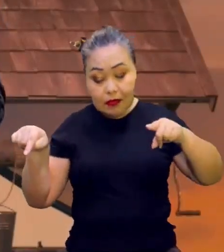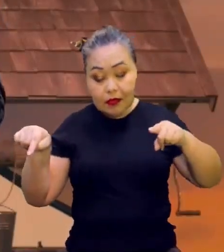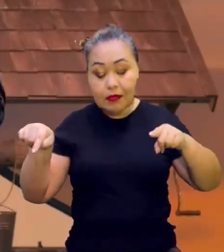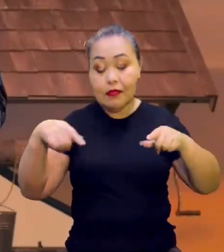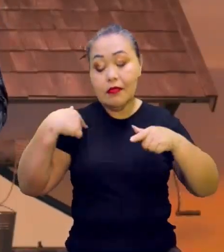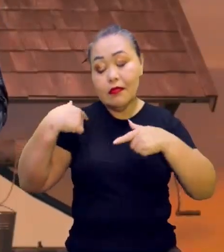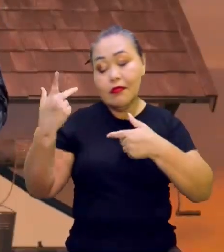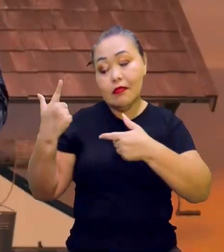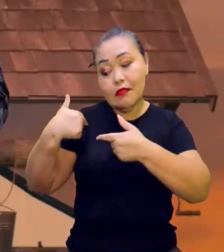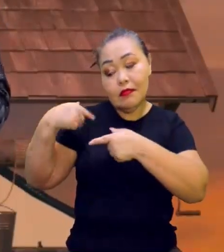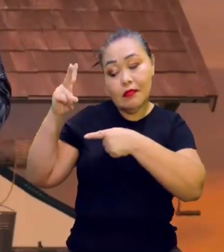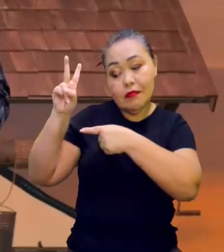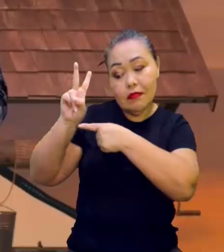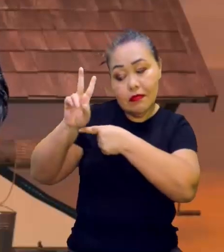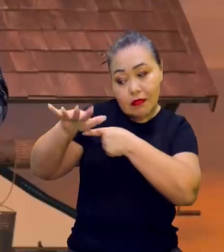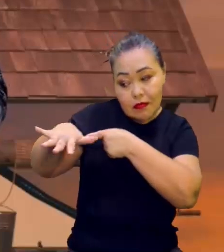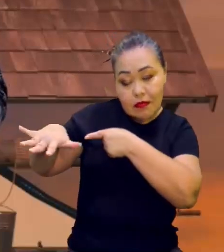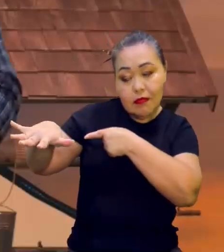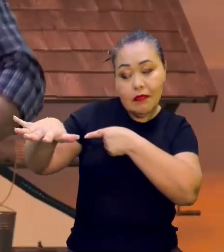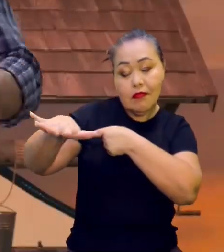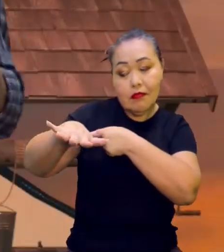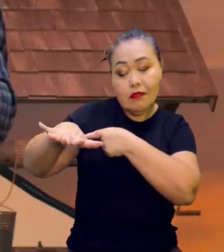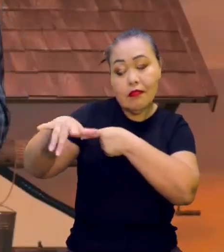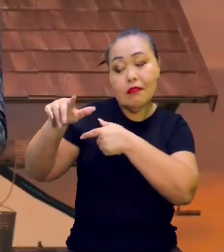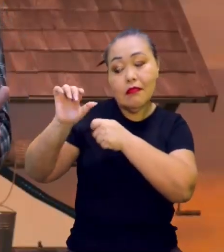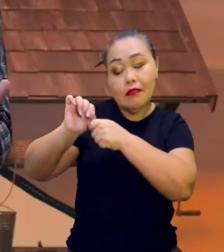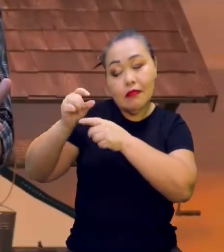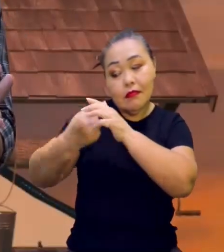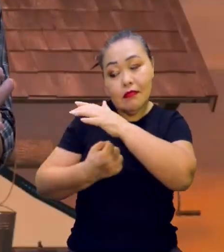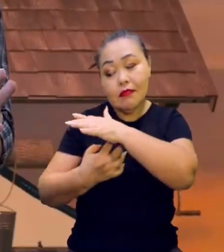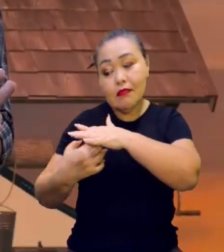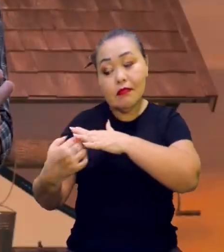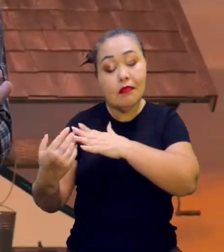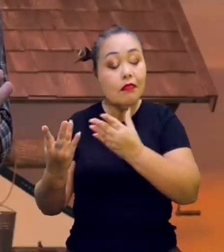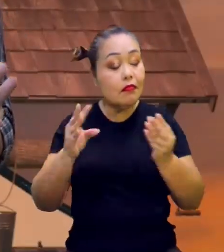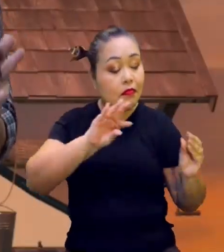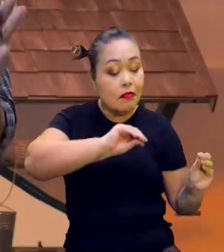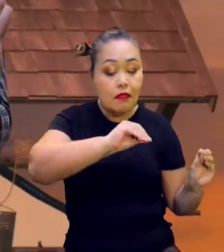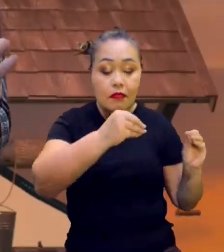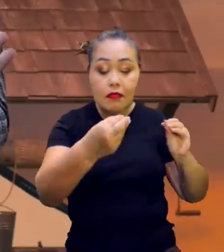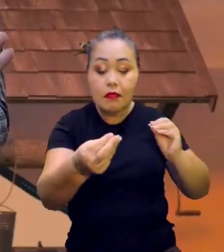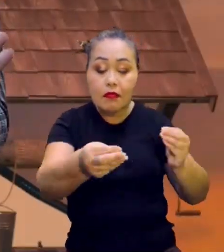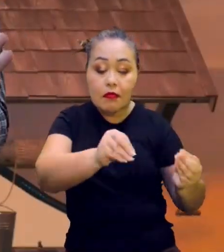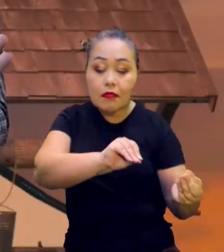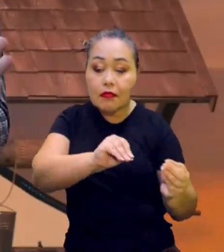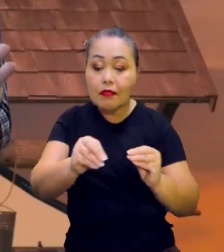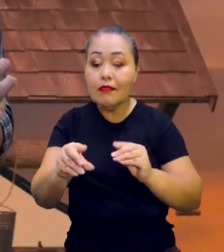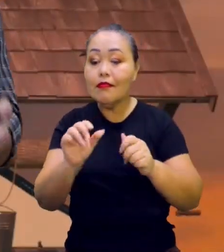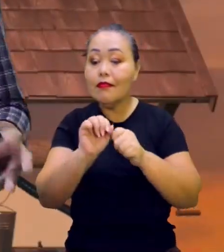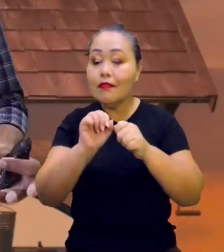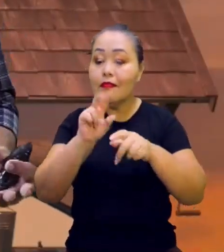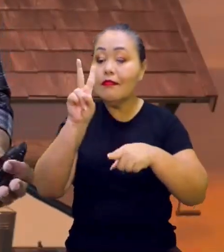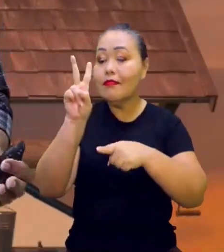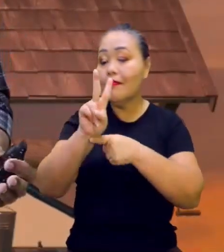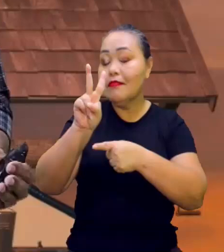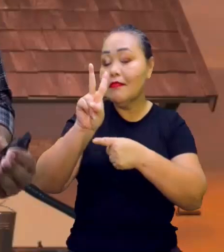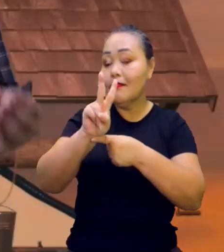culturais que nós realizamos na agricultura e os manejos que nós realizamos na atividade de criação,